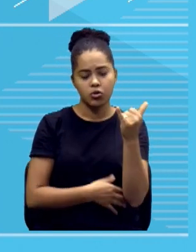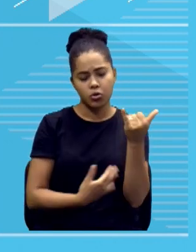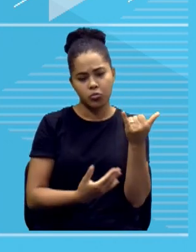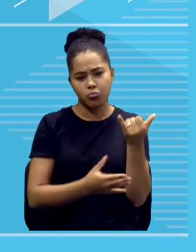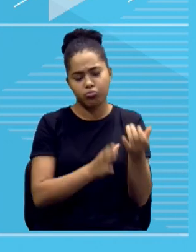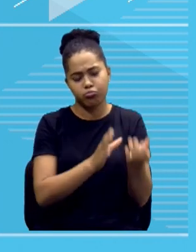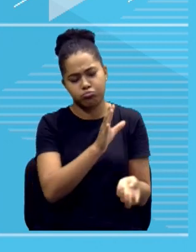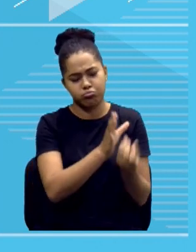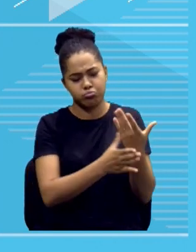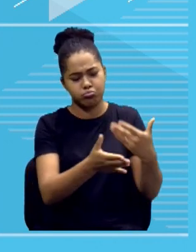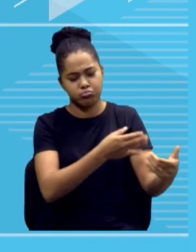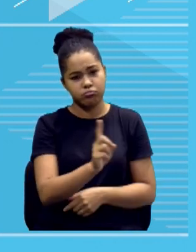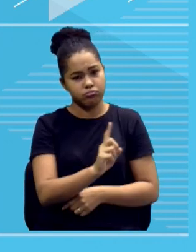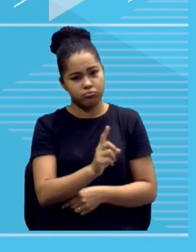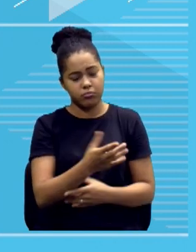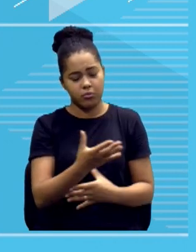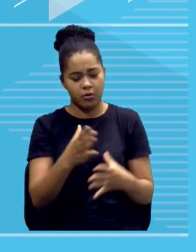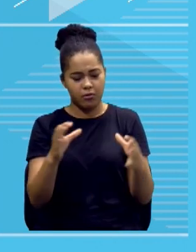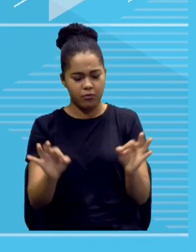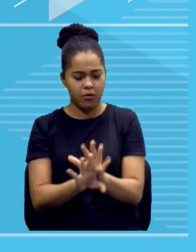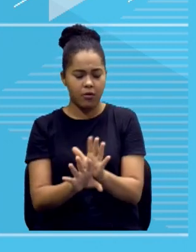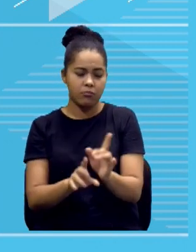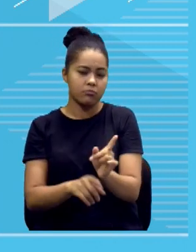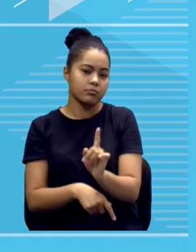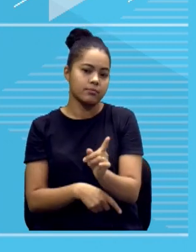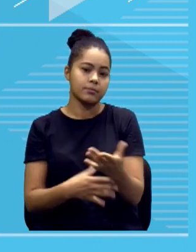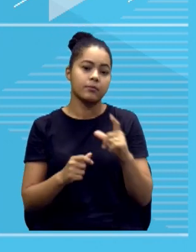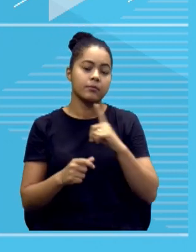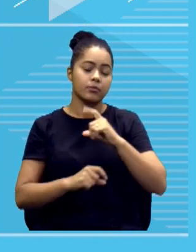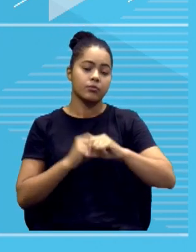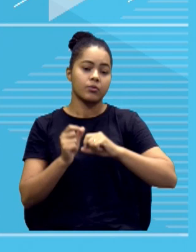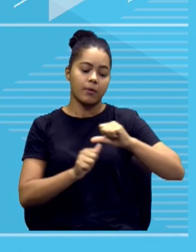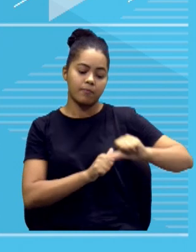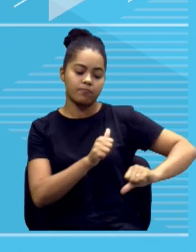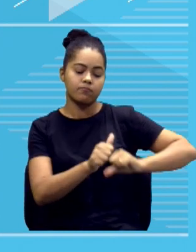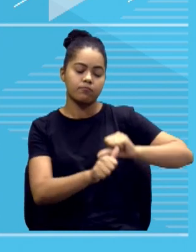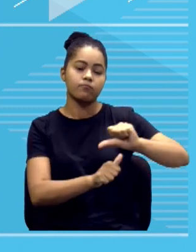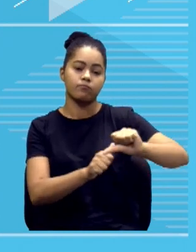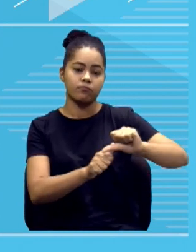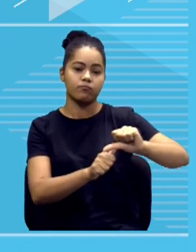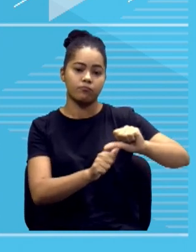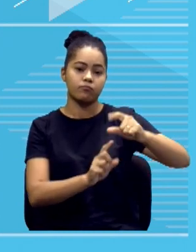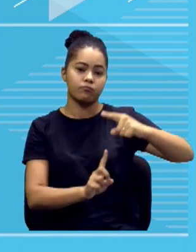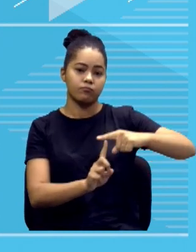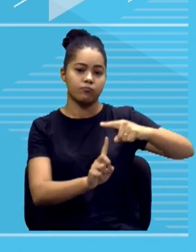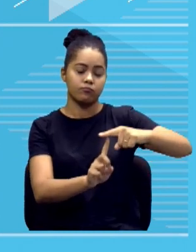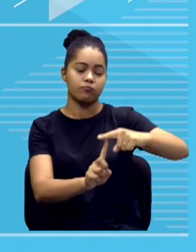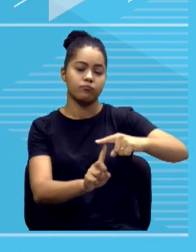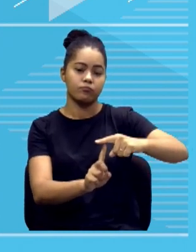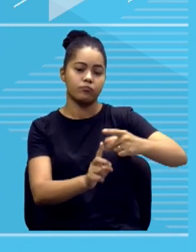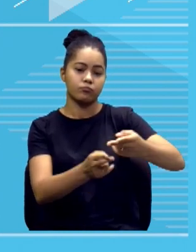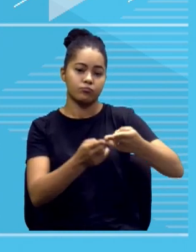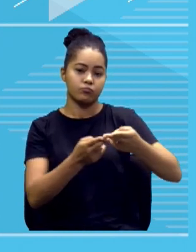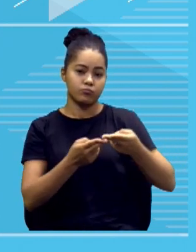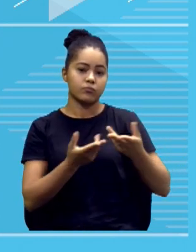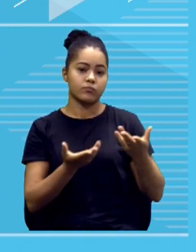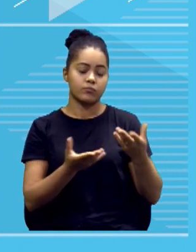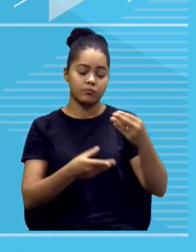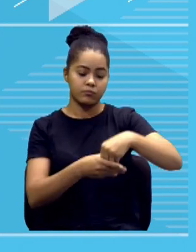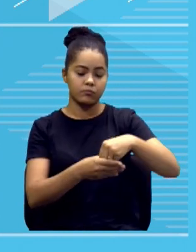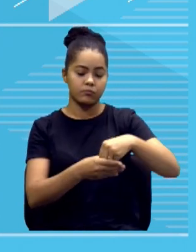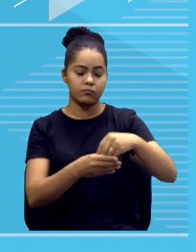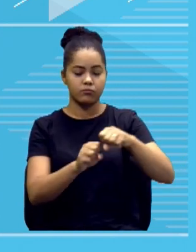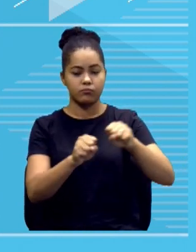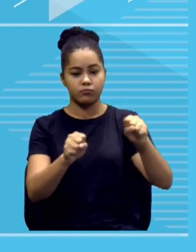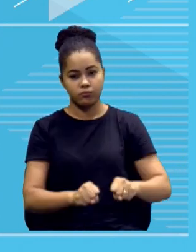nada e nem sequer destruída. Ela apenas muda a forma com que ela vai se apresentar ao sistema.